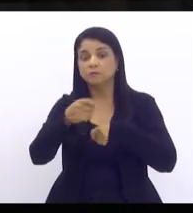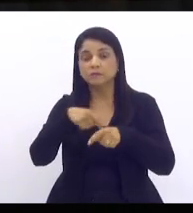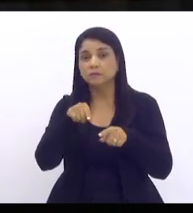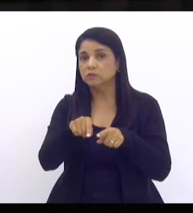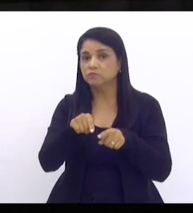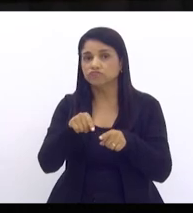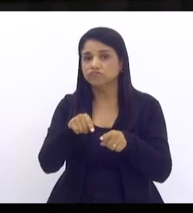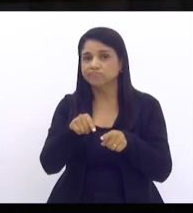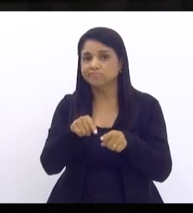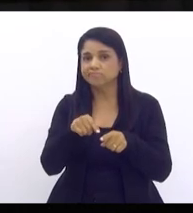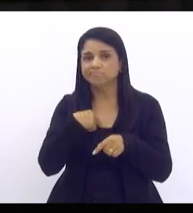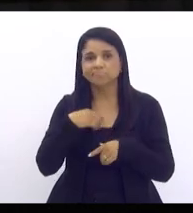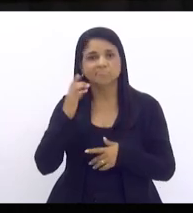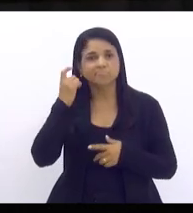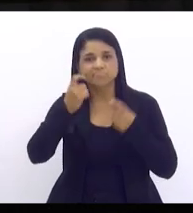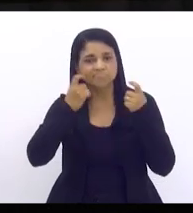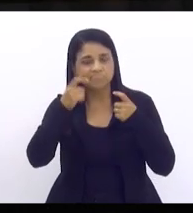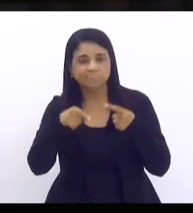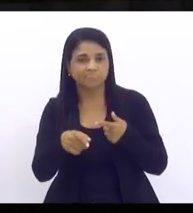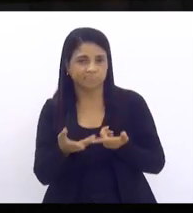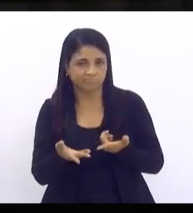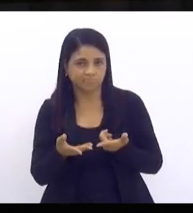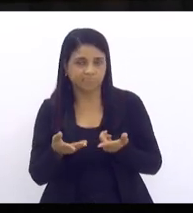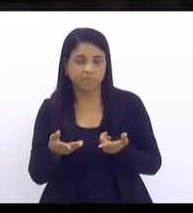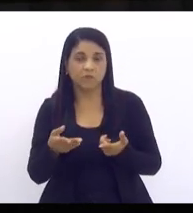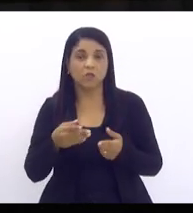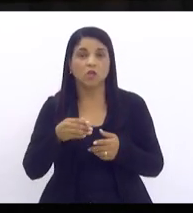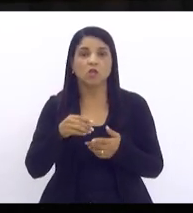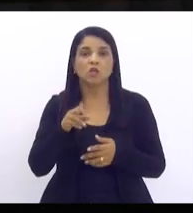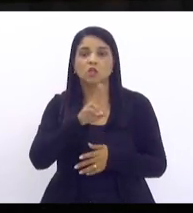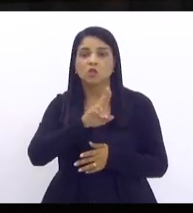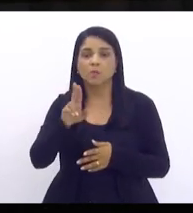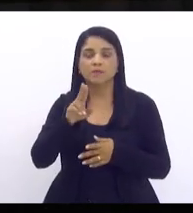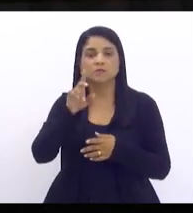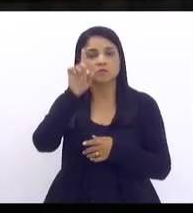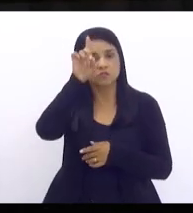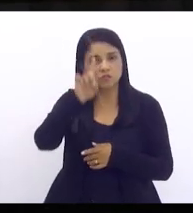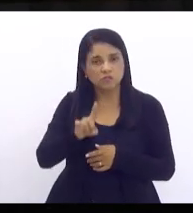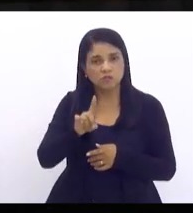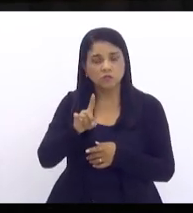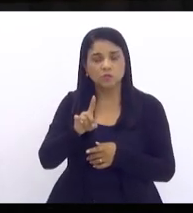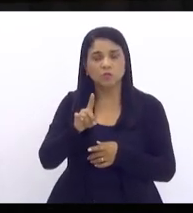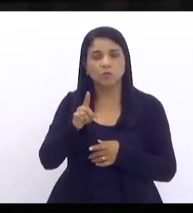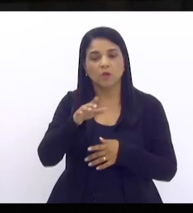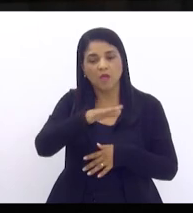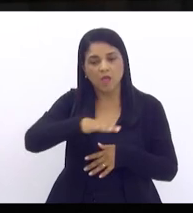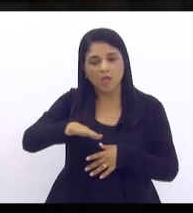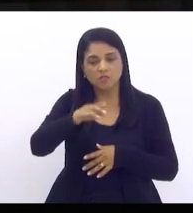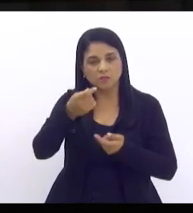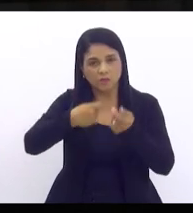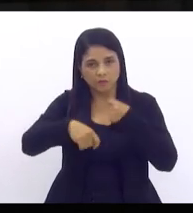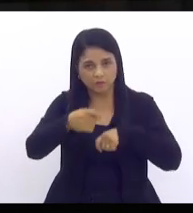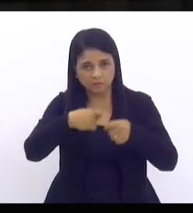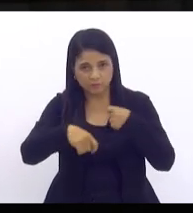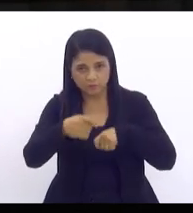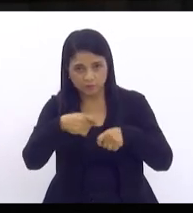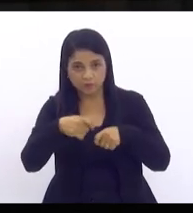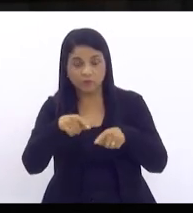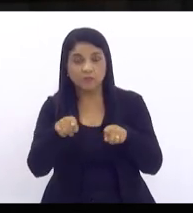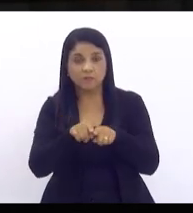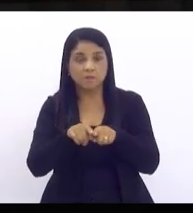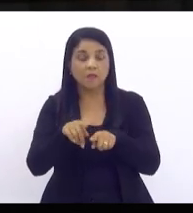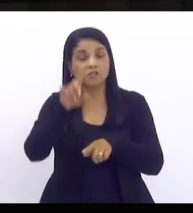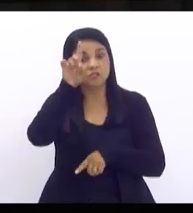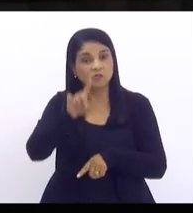nelas. A nomeação para os cargos de diretor regional administrativo e diretor regional